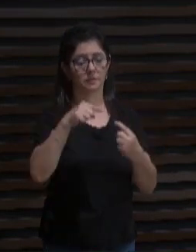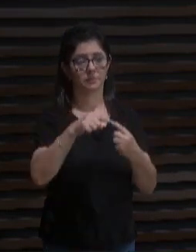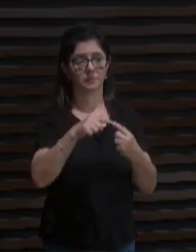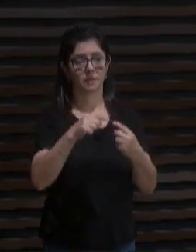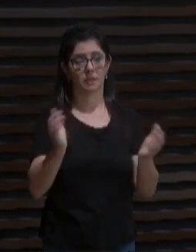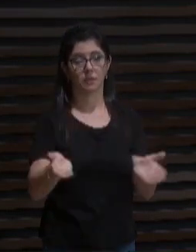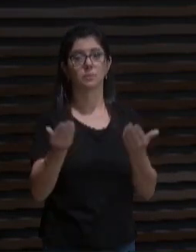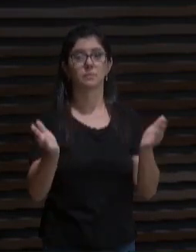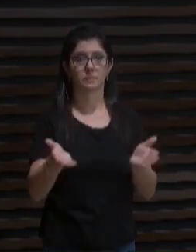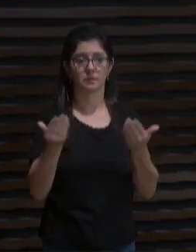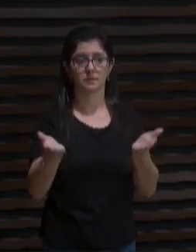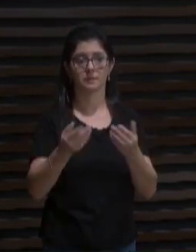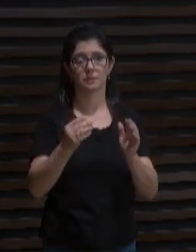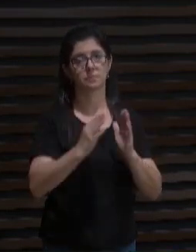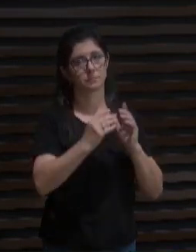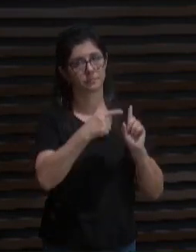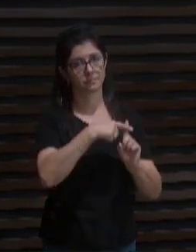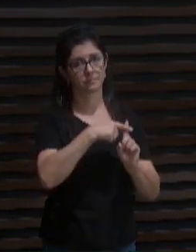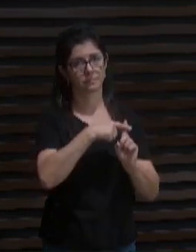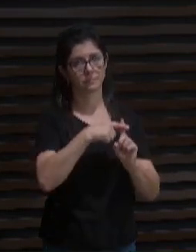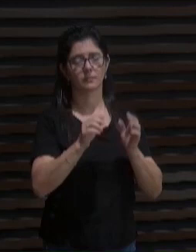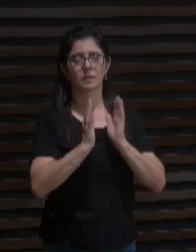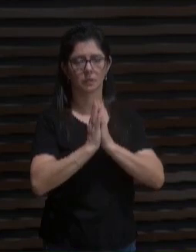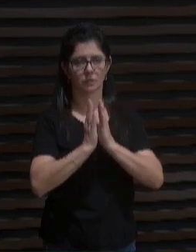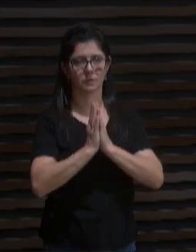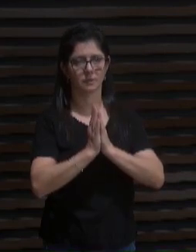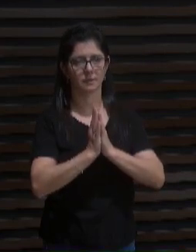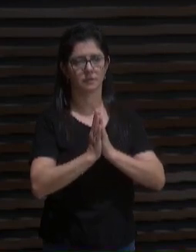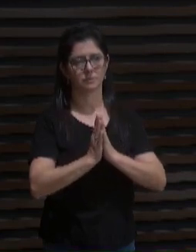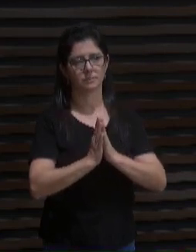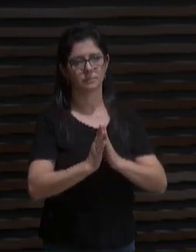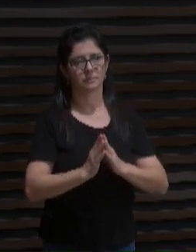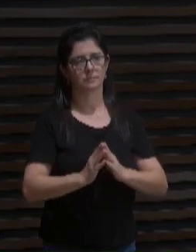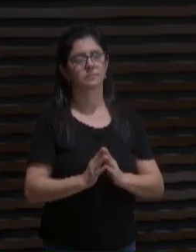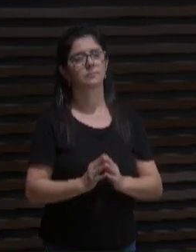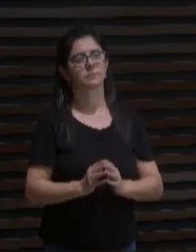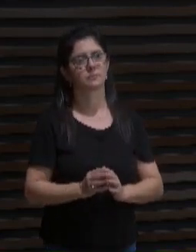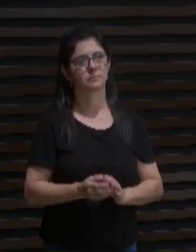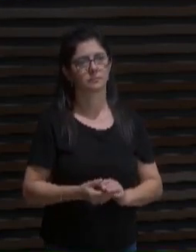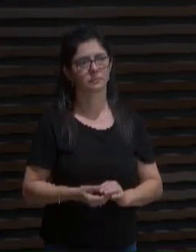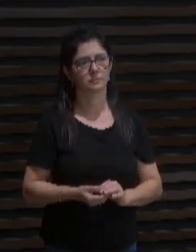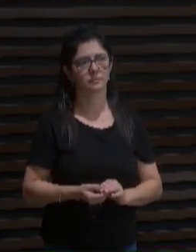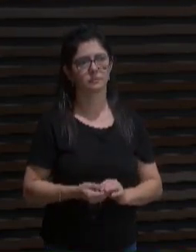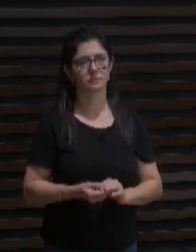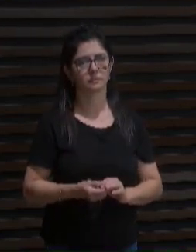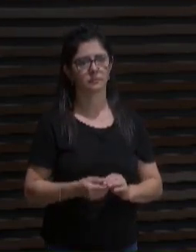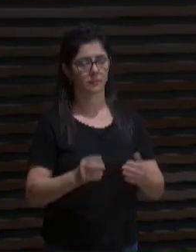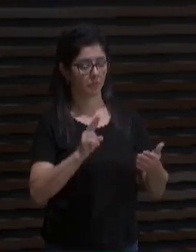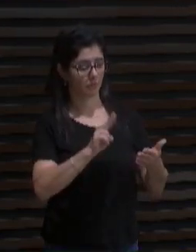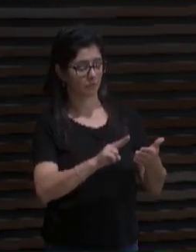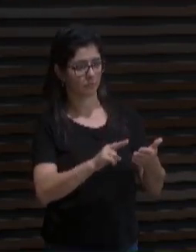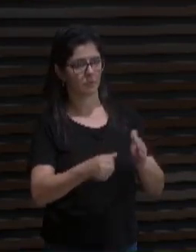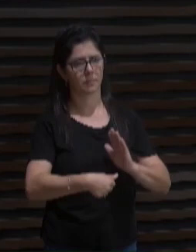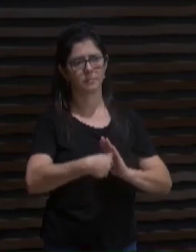edificação da igreja. Mas a oração também edifica a igreja? Edifica, irmãos. Olha o que diz aqui 1